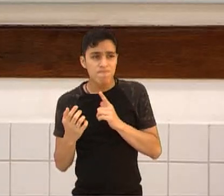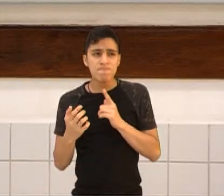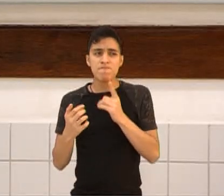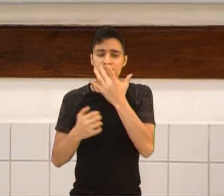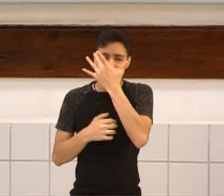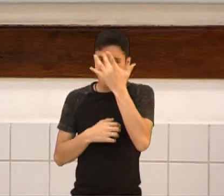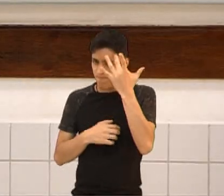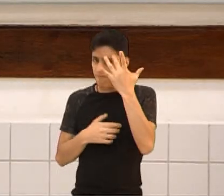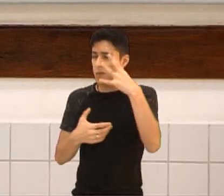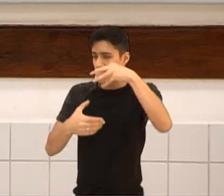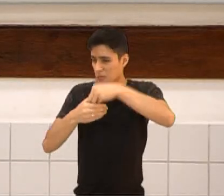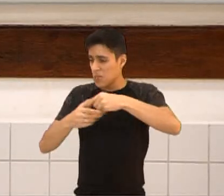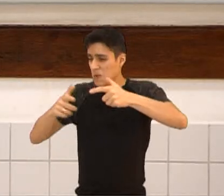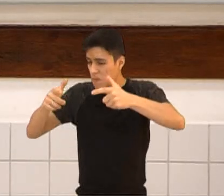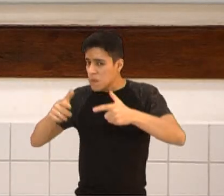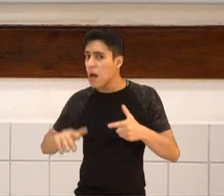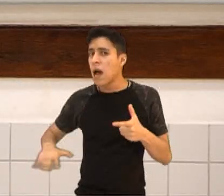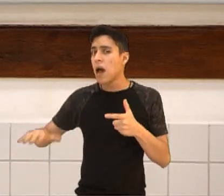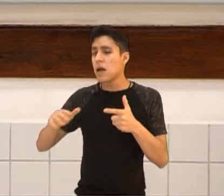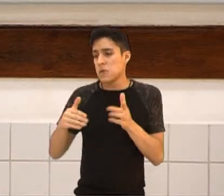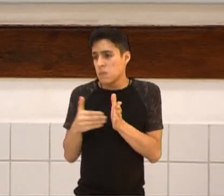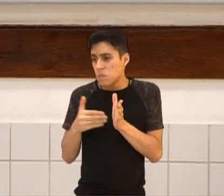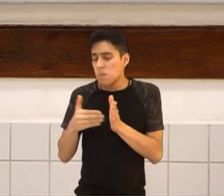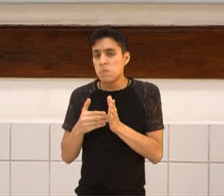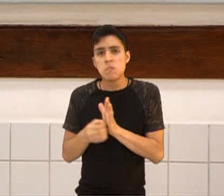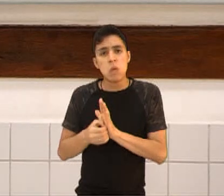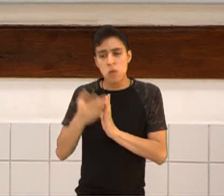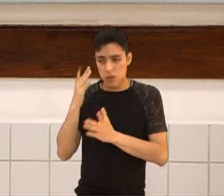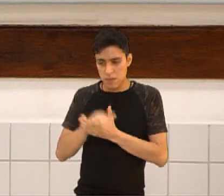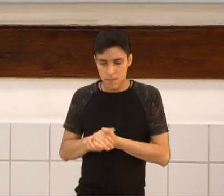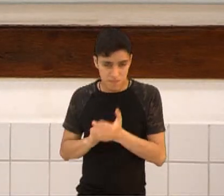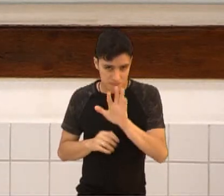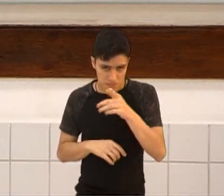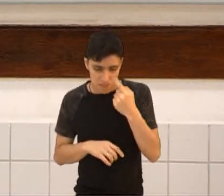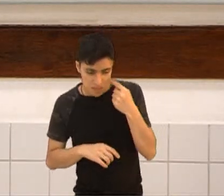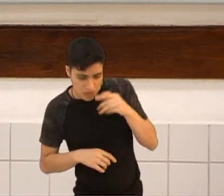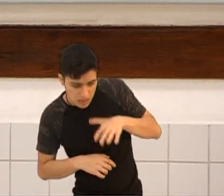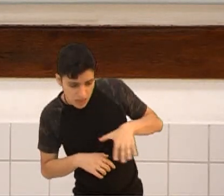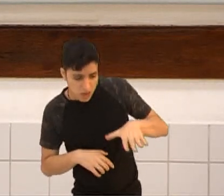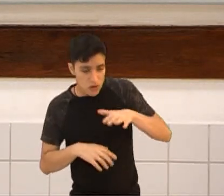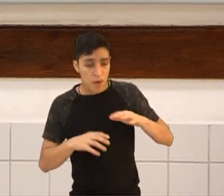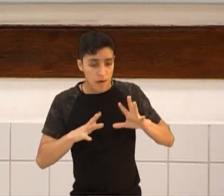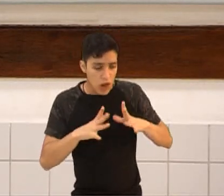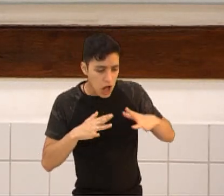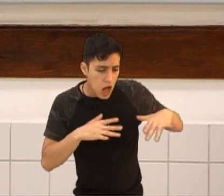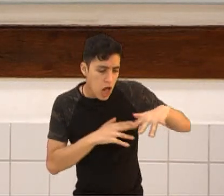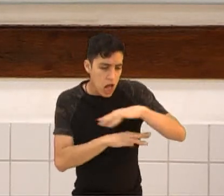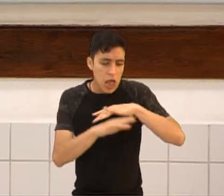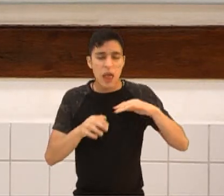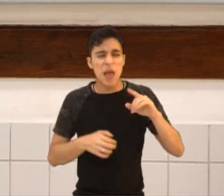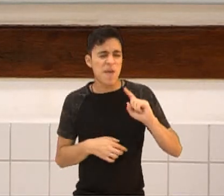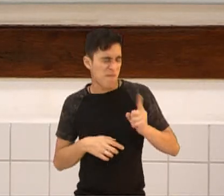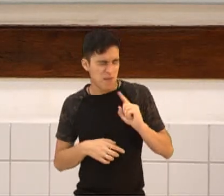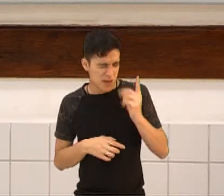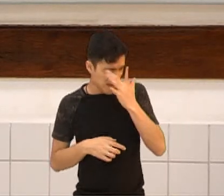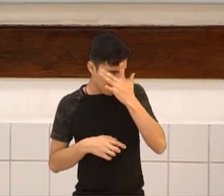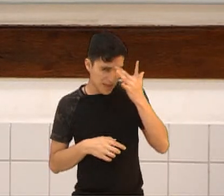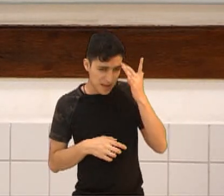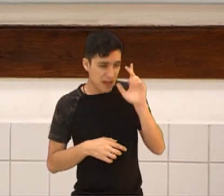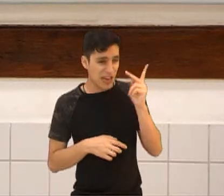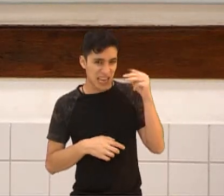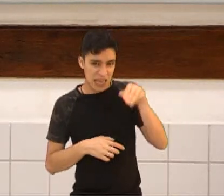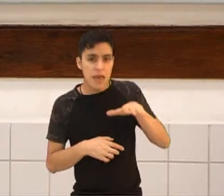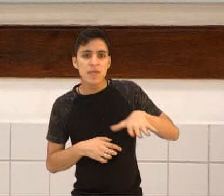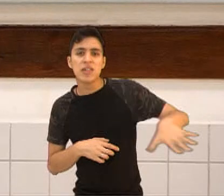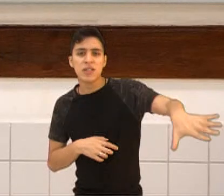densidade demográfica pode nos iludir. Existem regiões que você tem mais aglomeração, você chega a mais de 1.000 pessoas por quilômetro